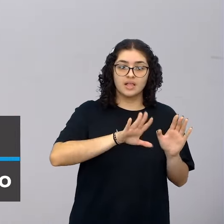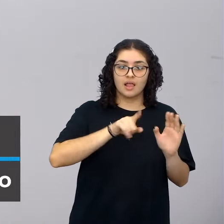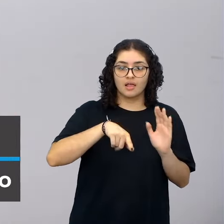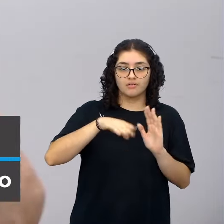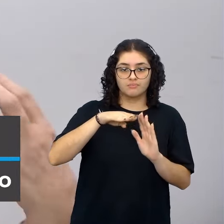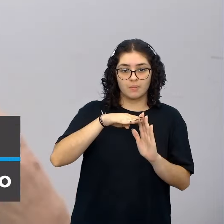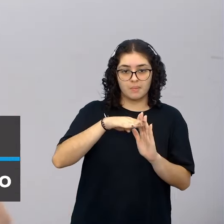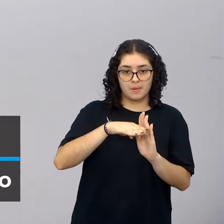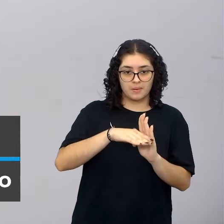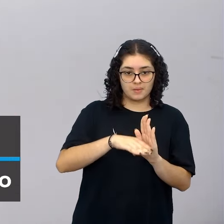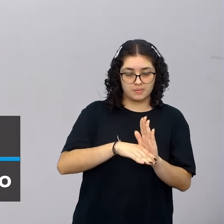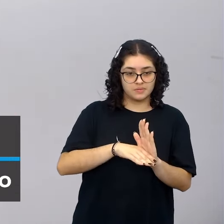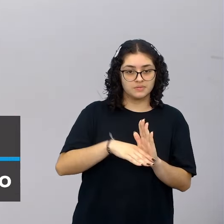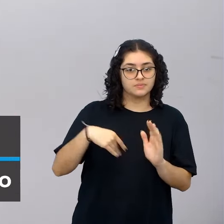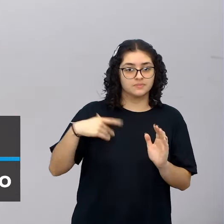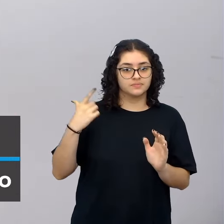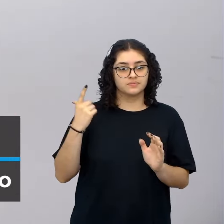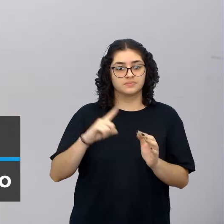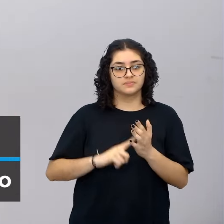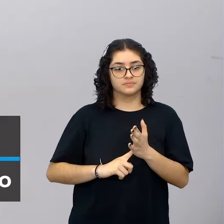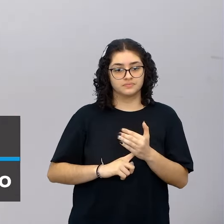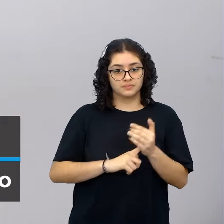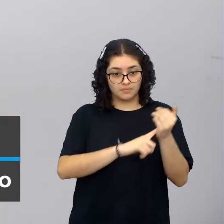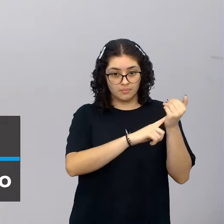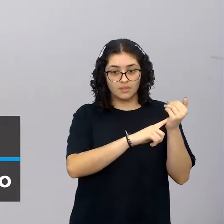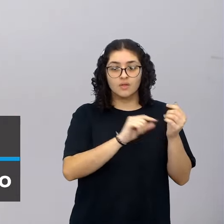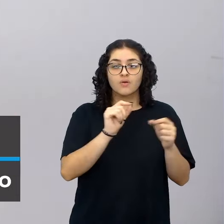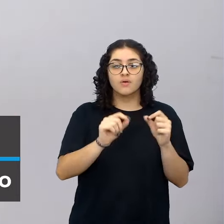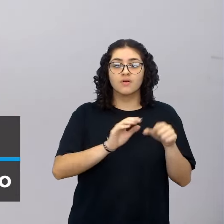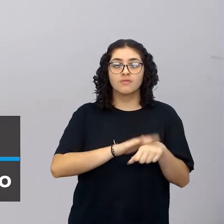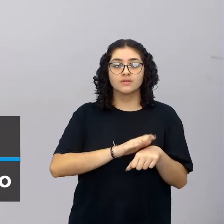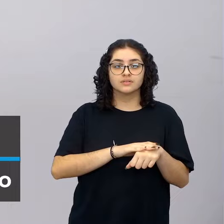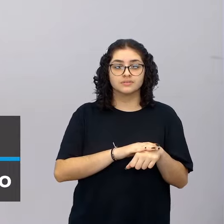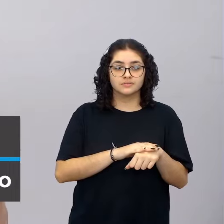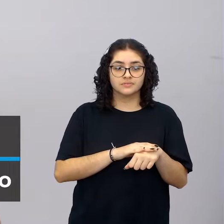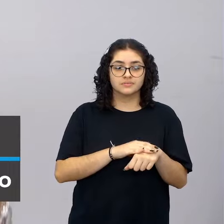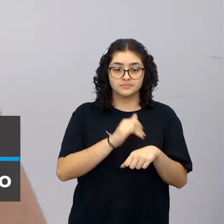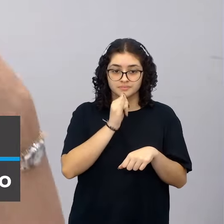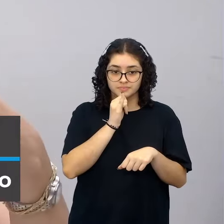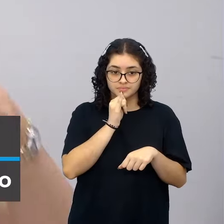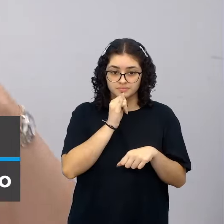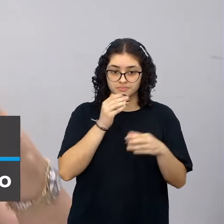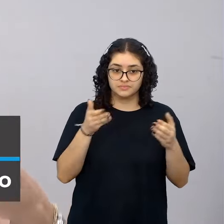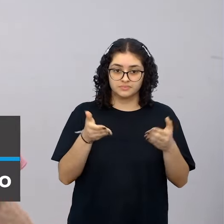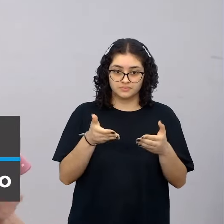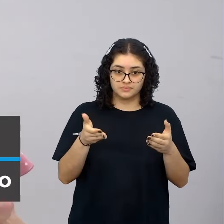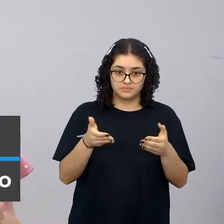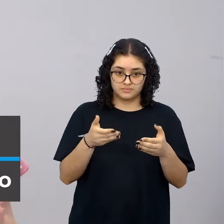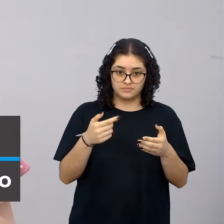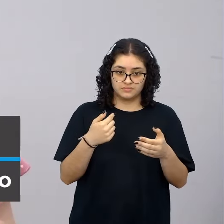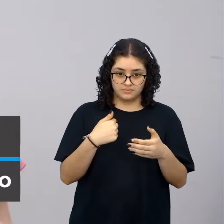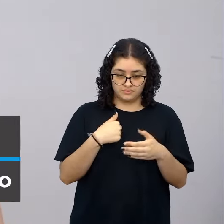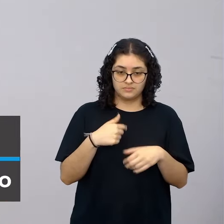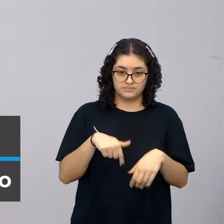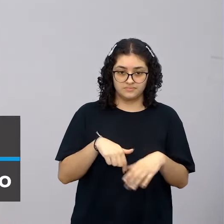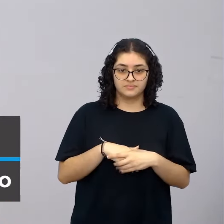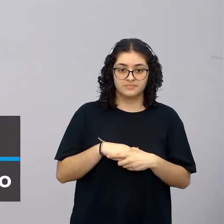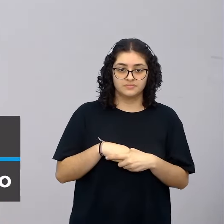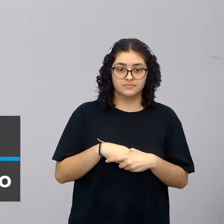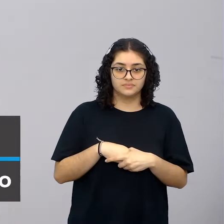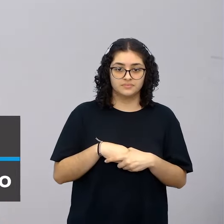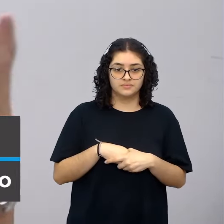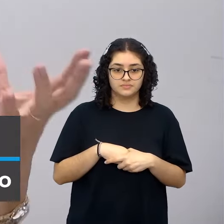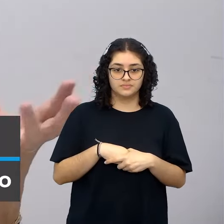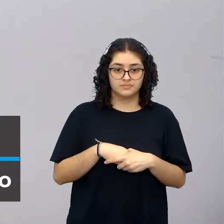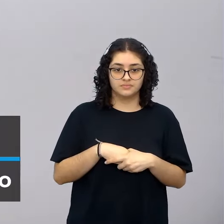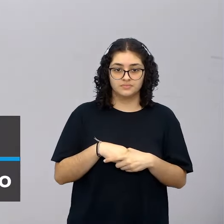processo. Para quando eu chegar na tecnologia, o que eu vou fazer com isso? Então, por exemplo, hoje eu estou aqui à frente desse microfone, né?